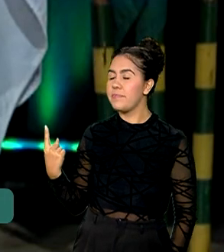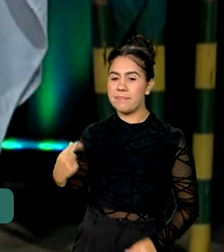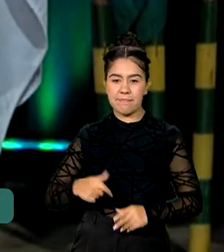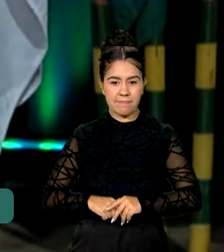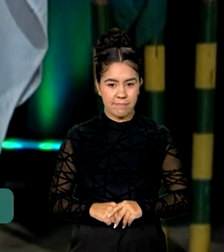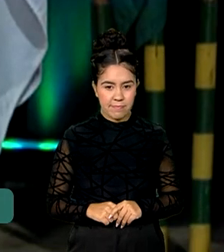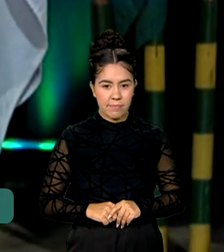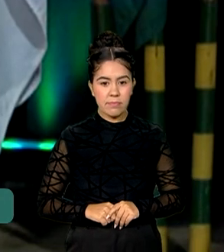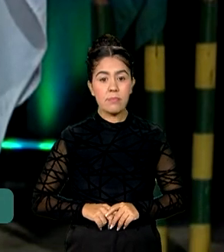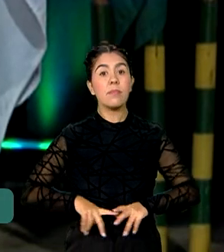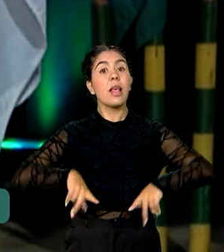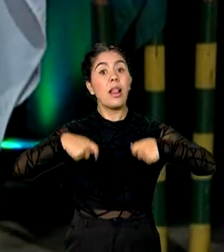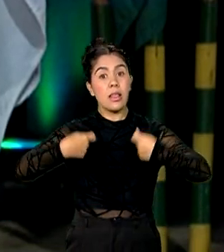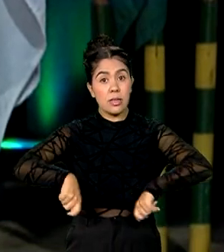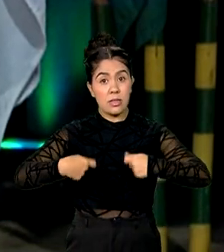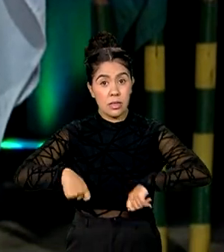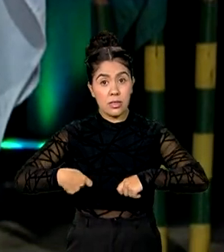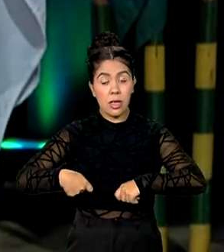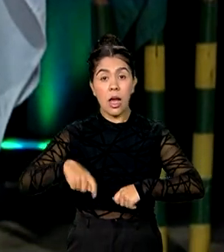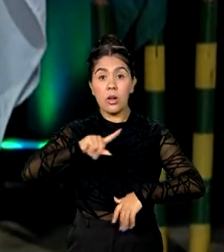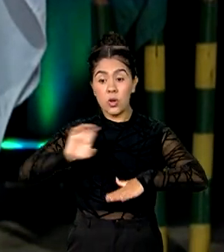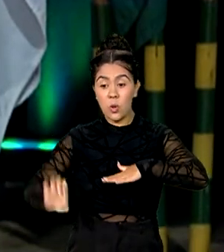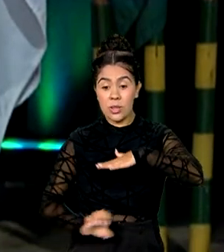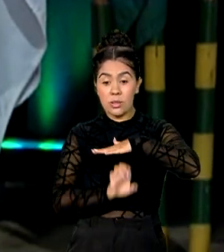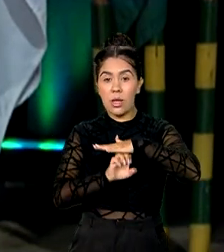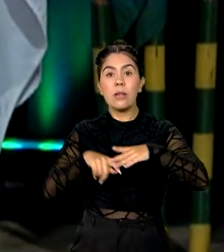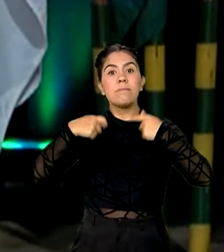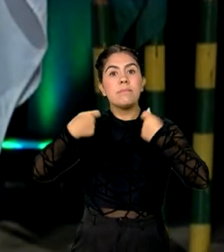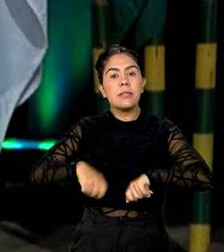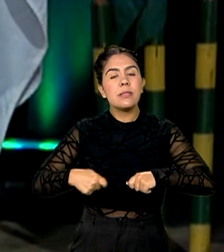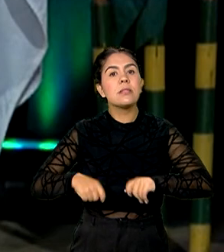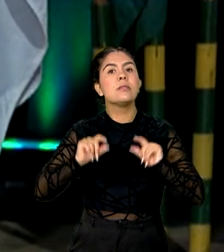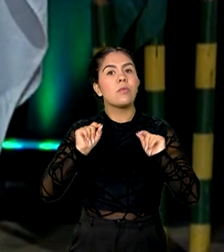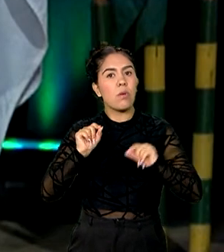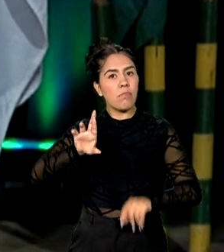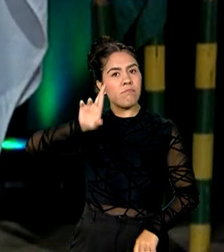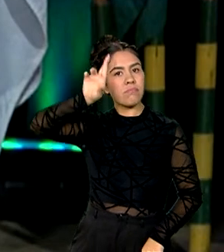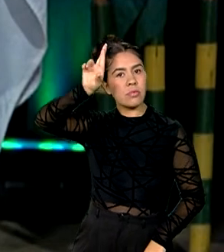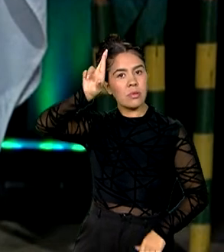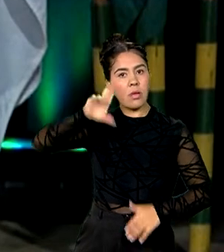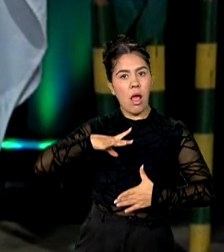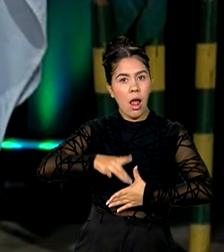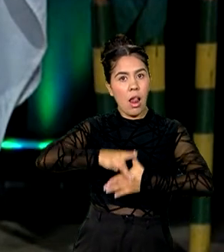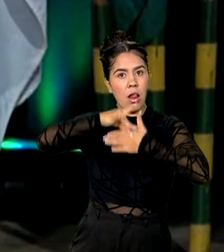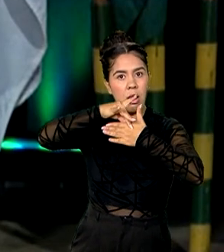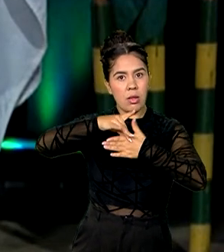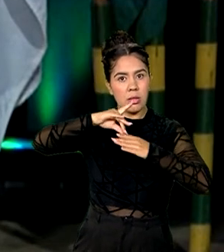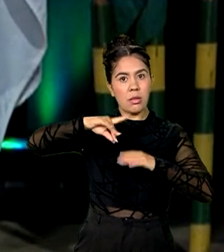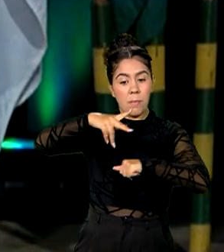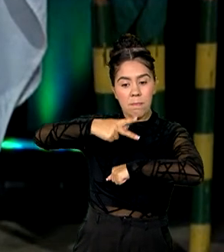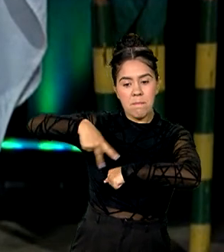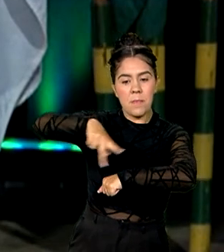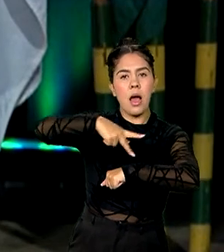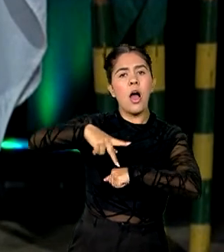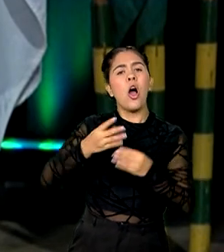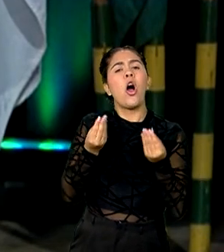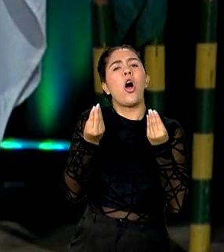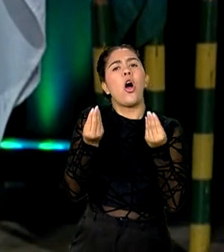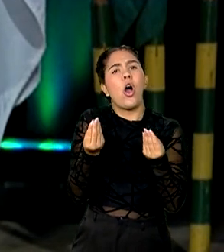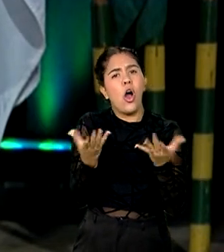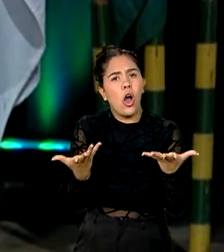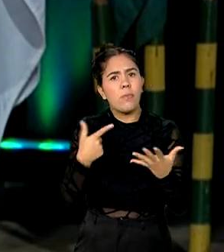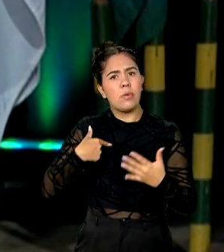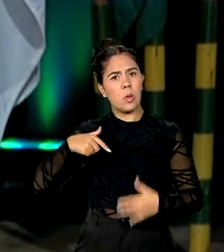é necessário que o Estado aumente sua legitimidade para liderar a nação. Como é que eu vou liderar